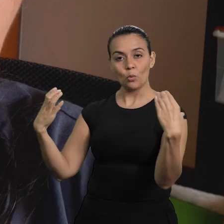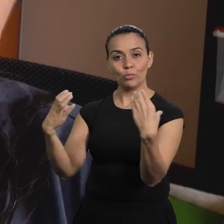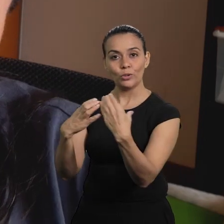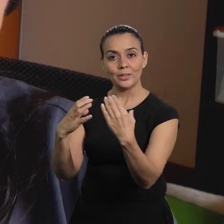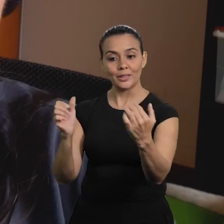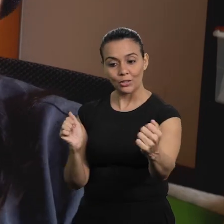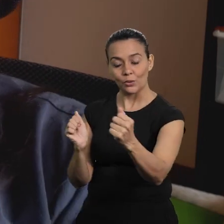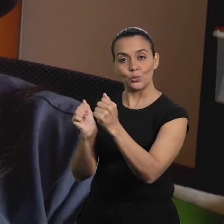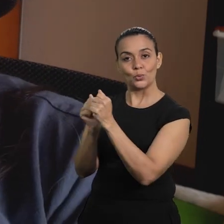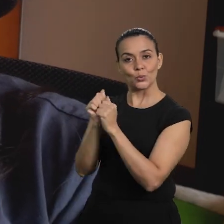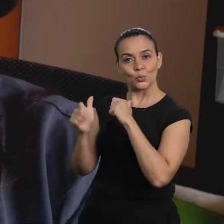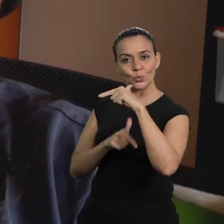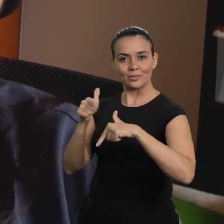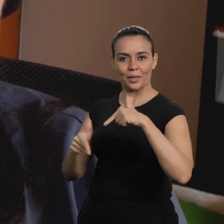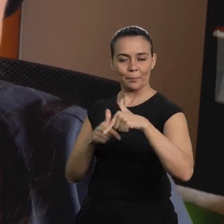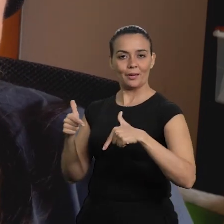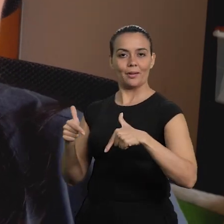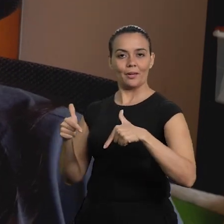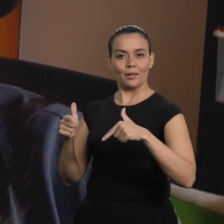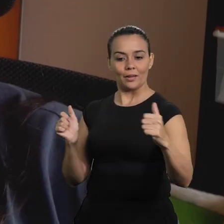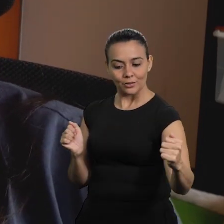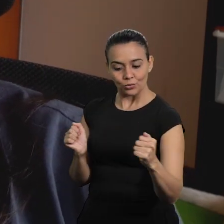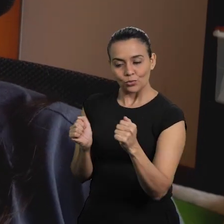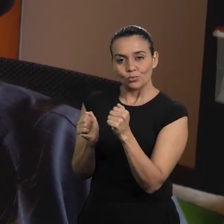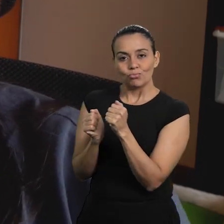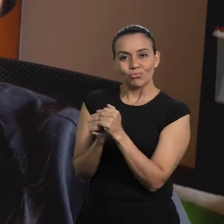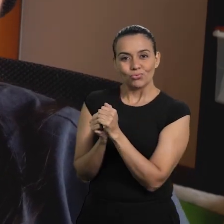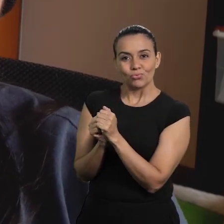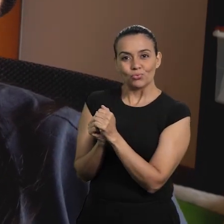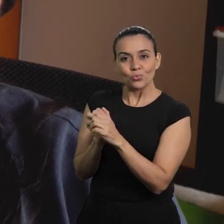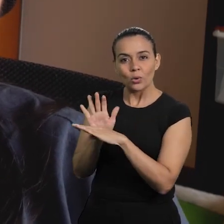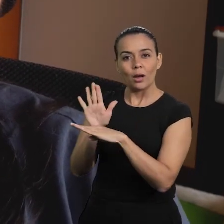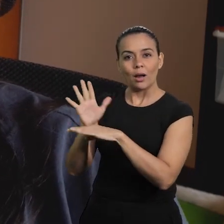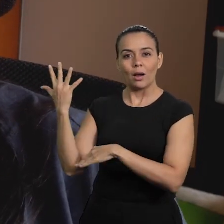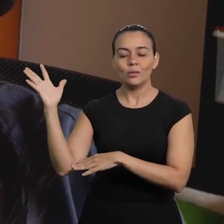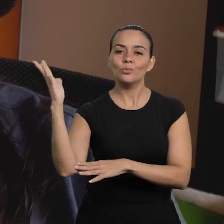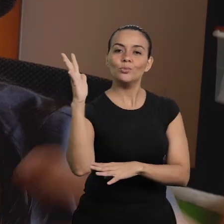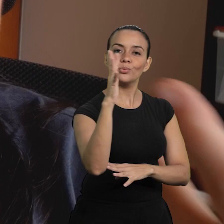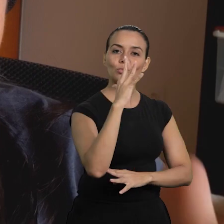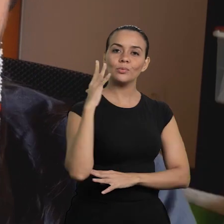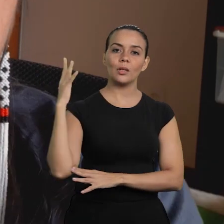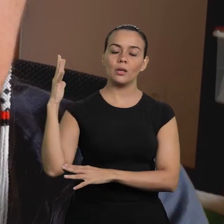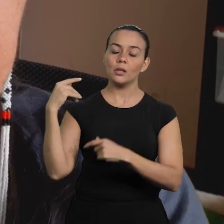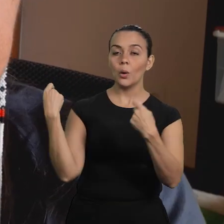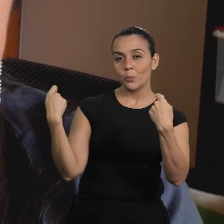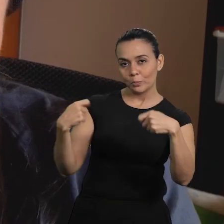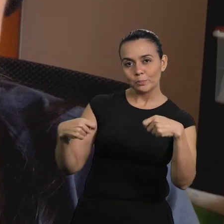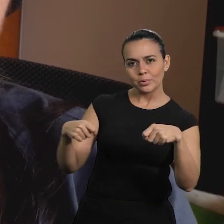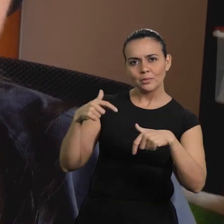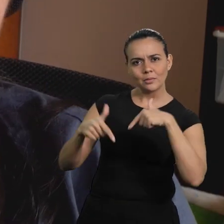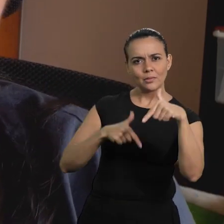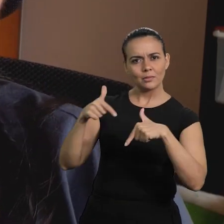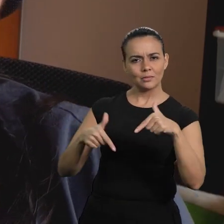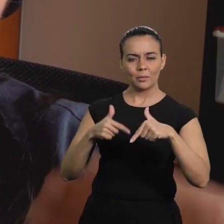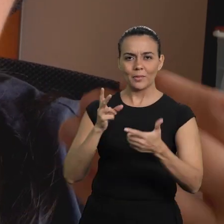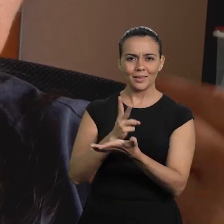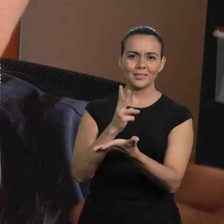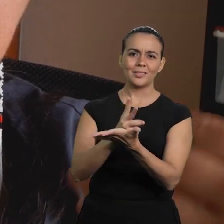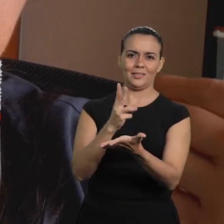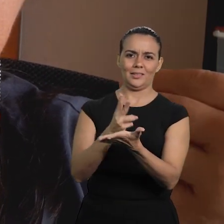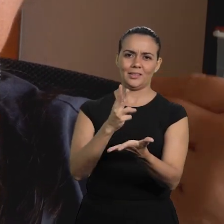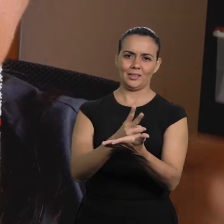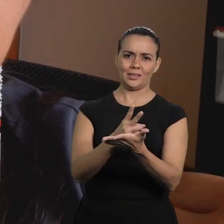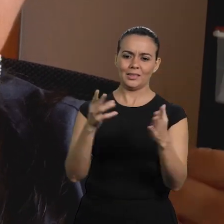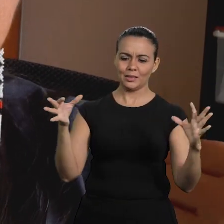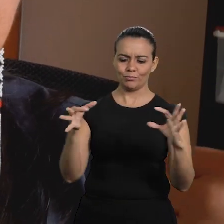para que a gente tenha uma perspectiva de sustentabilidade socioambiental de uma outra forma que não a